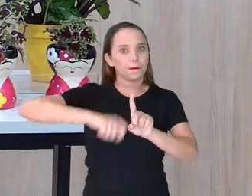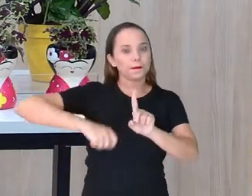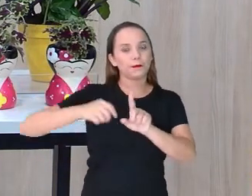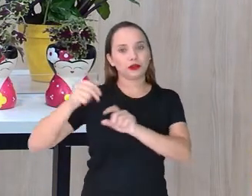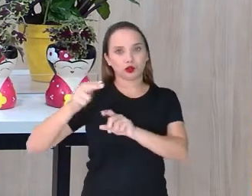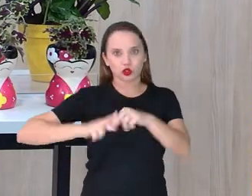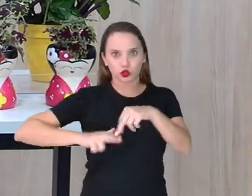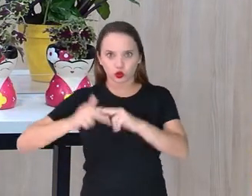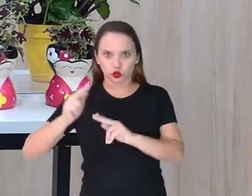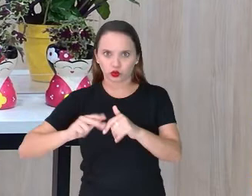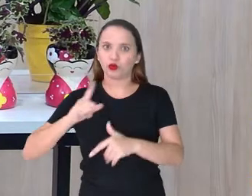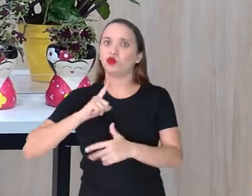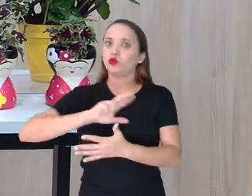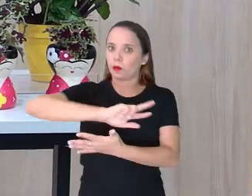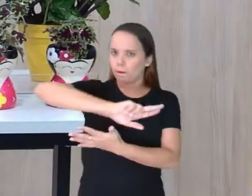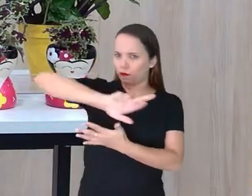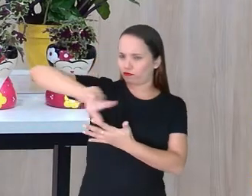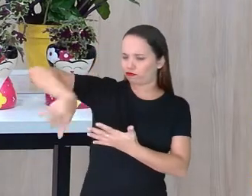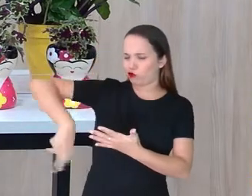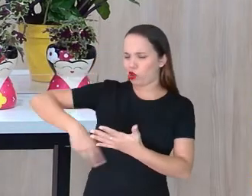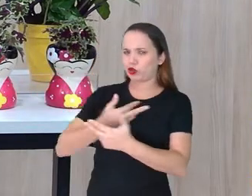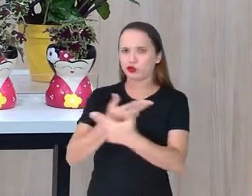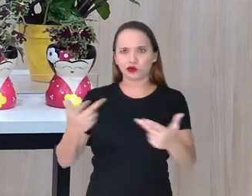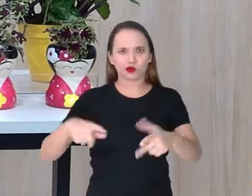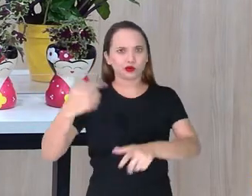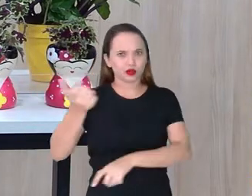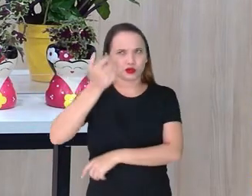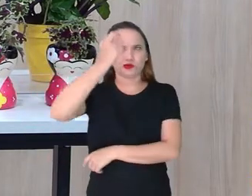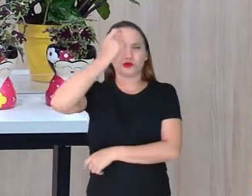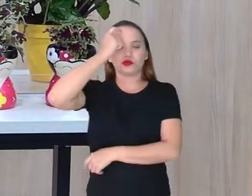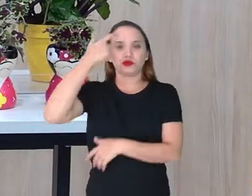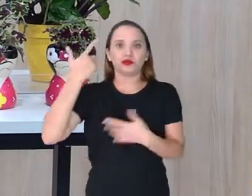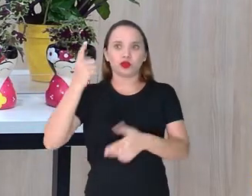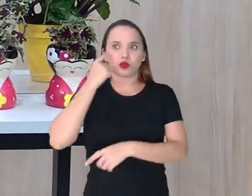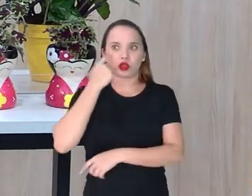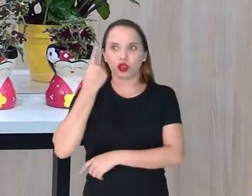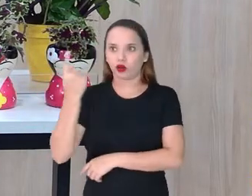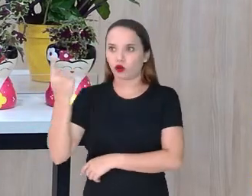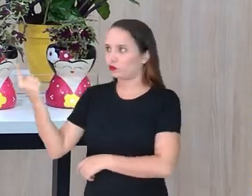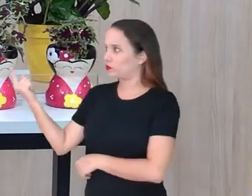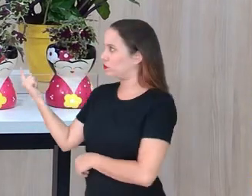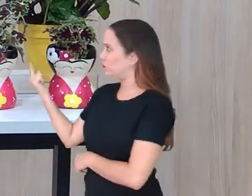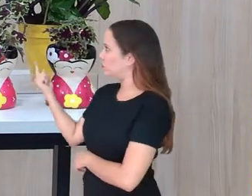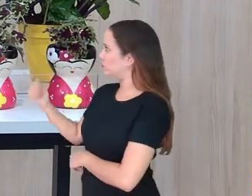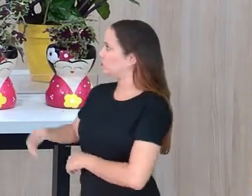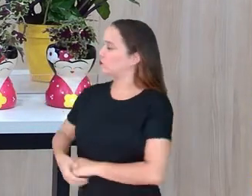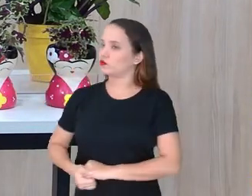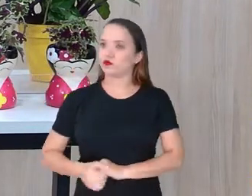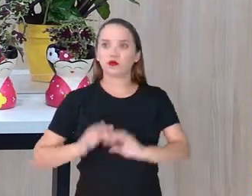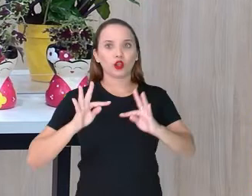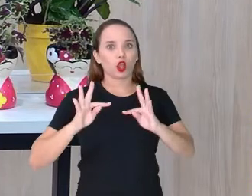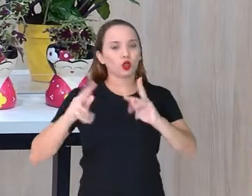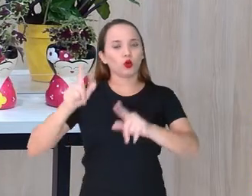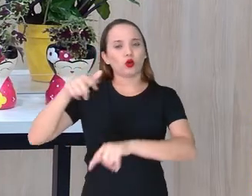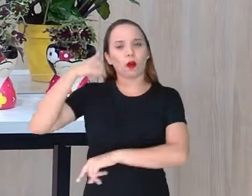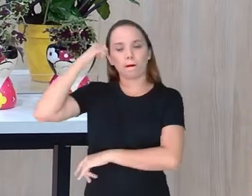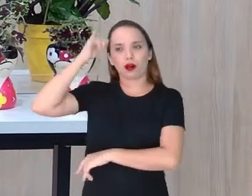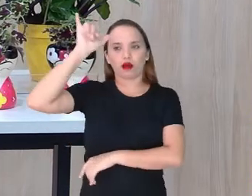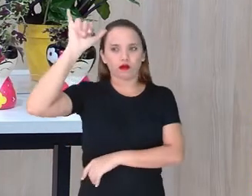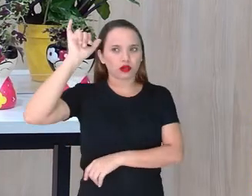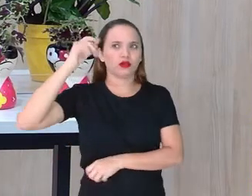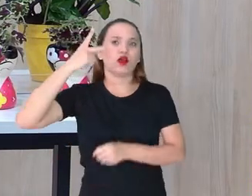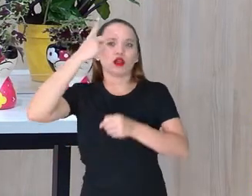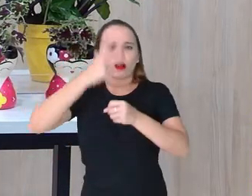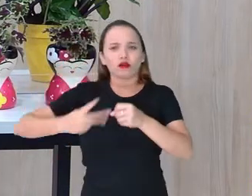são muitas coisas de conscientização. Então nós temos aqui prevenção contra a violência à pessoa idosa, nós temos